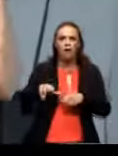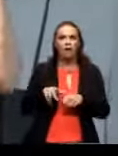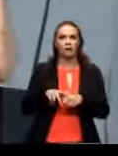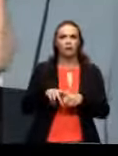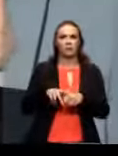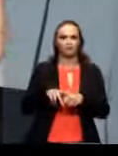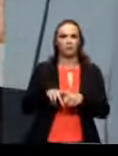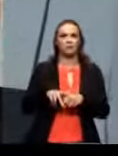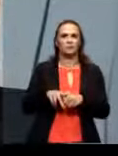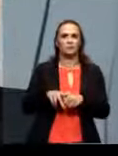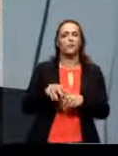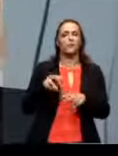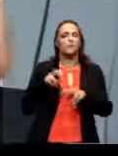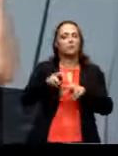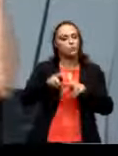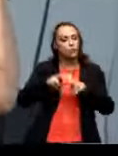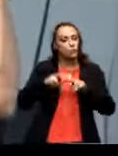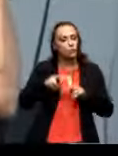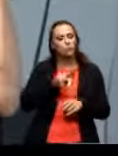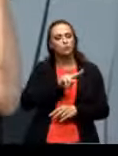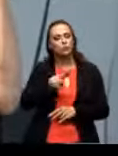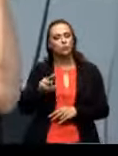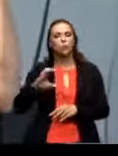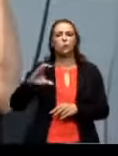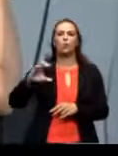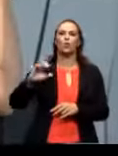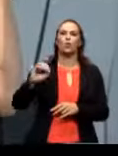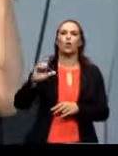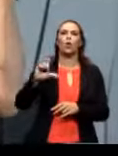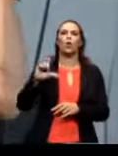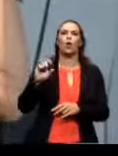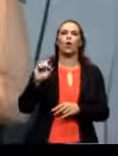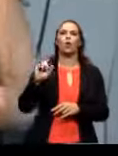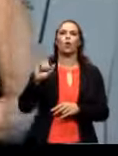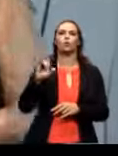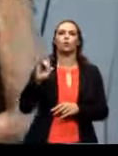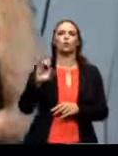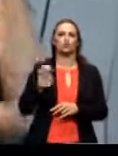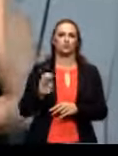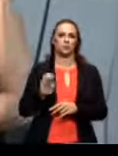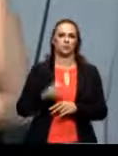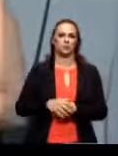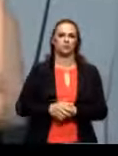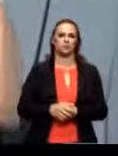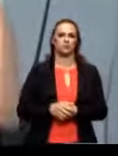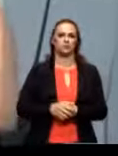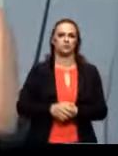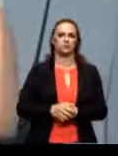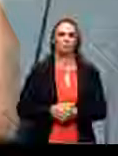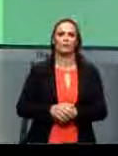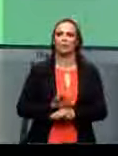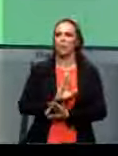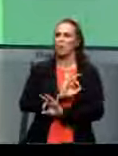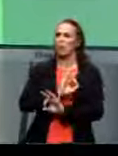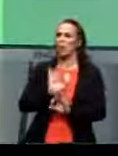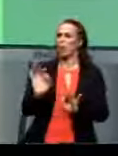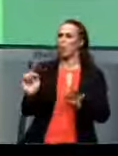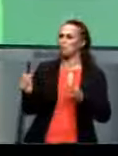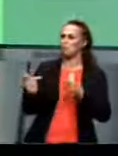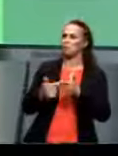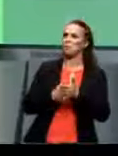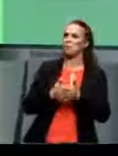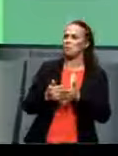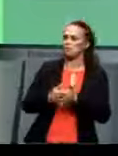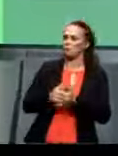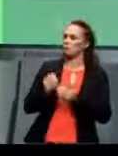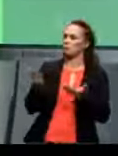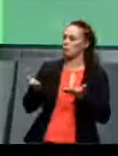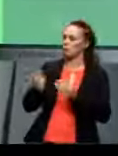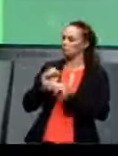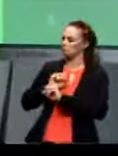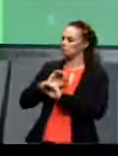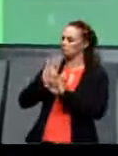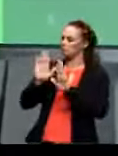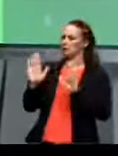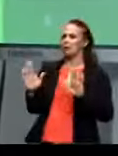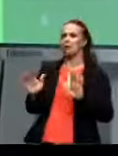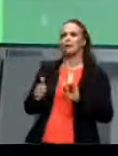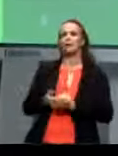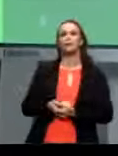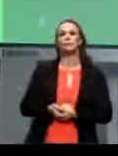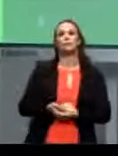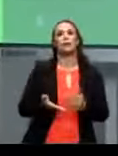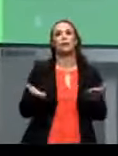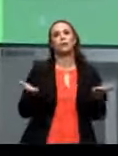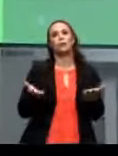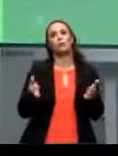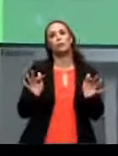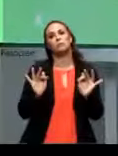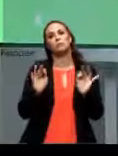você, como se você visualiza como se fosse homogêneo. Foi ótima essa pergunta que nos esclareceu isso. E agora estamos